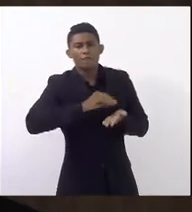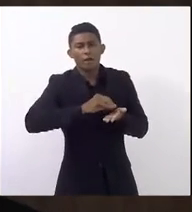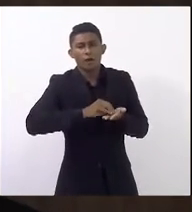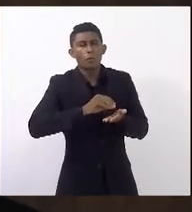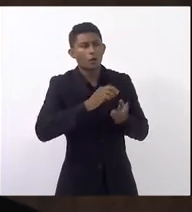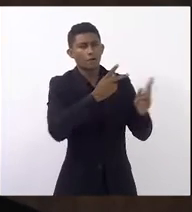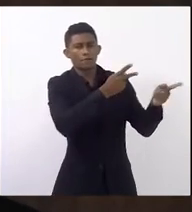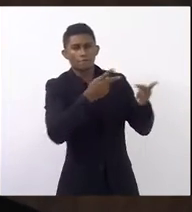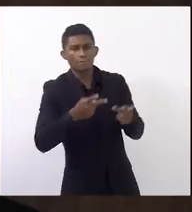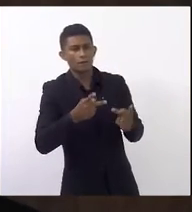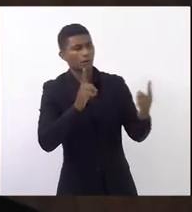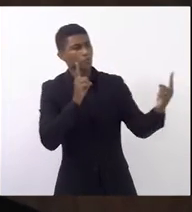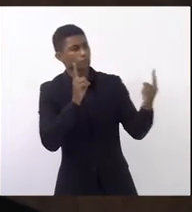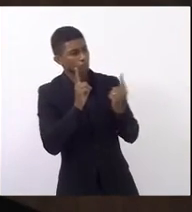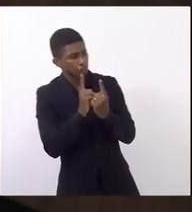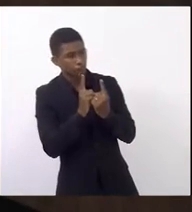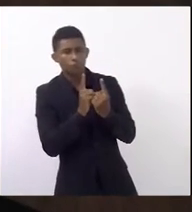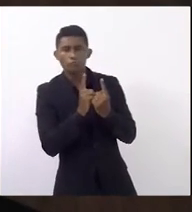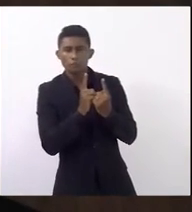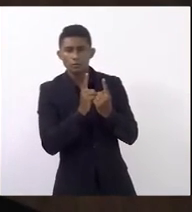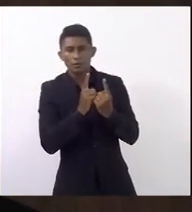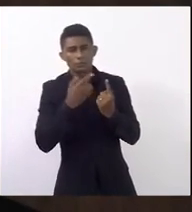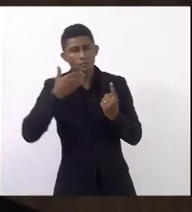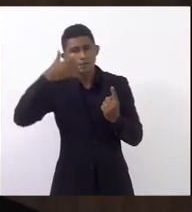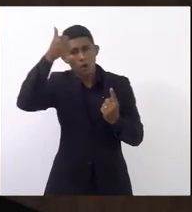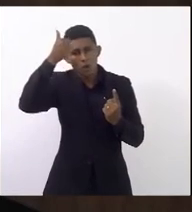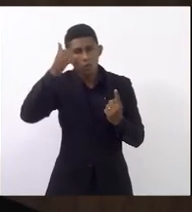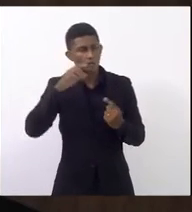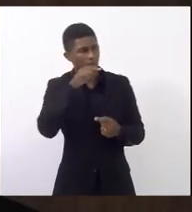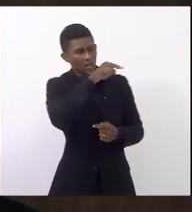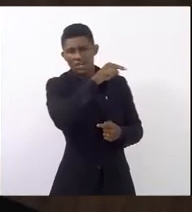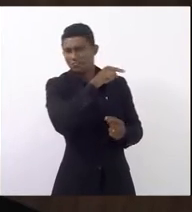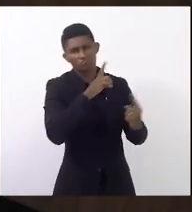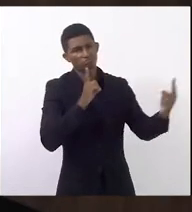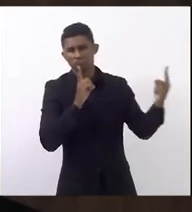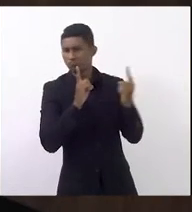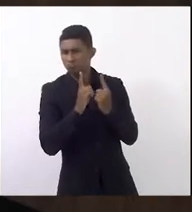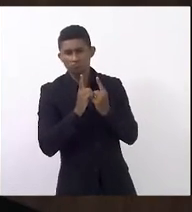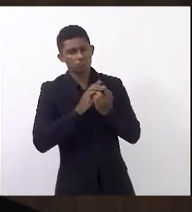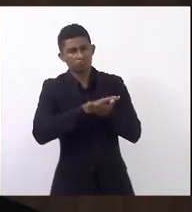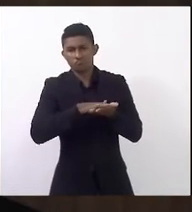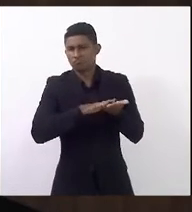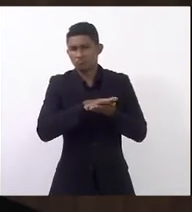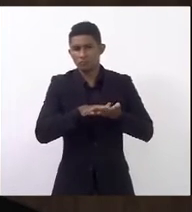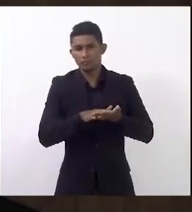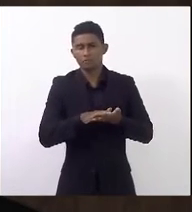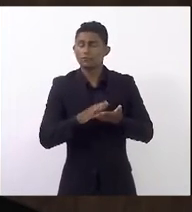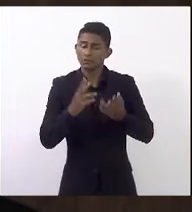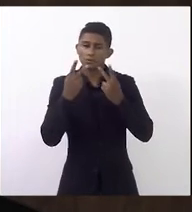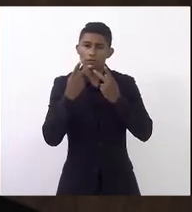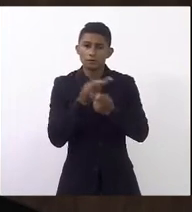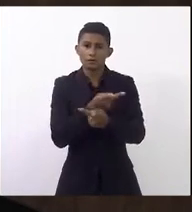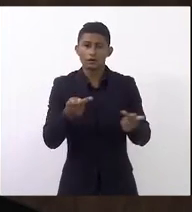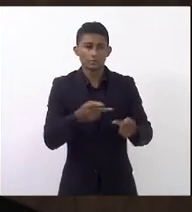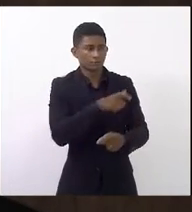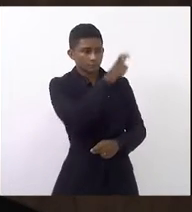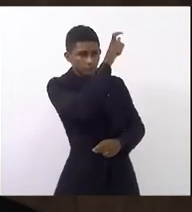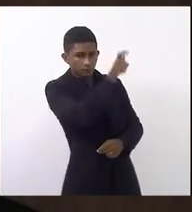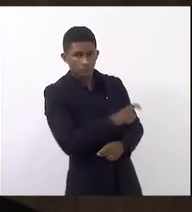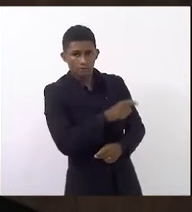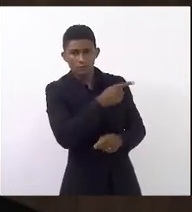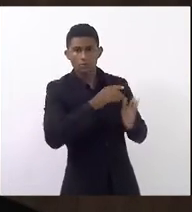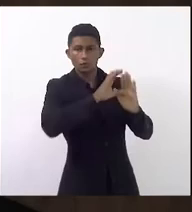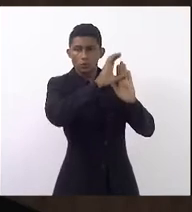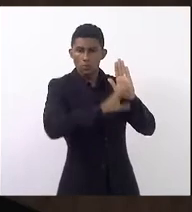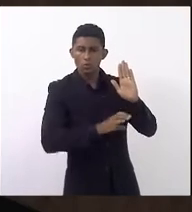apresentar, sempre facilita. Não foi o caso. Portanto, quero reconhecer que tem um currículo que restitui uma trajetória profissional